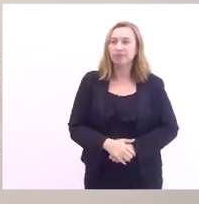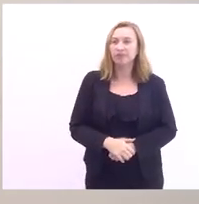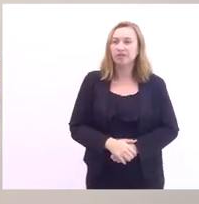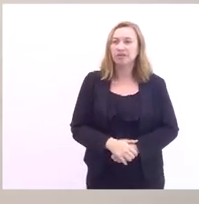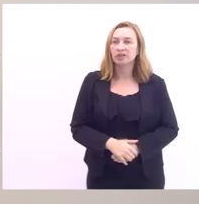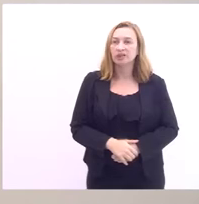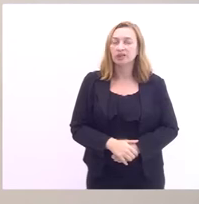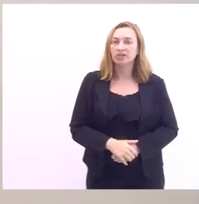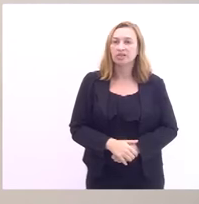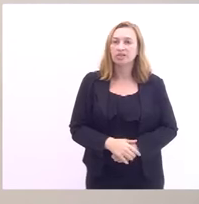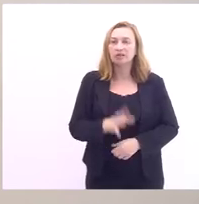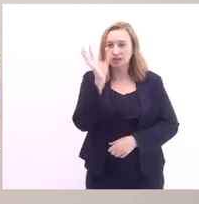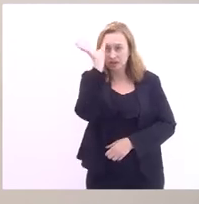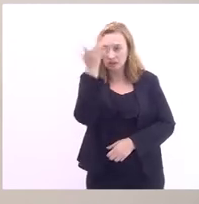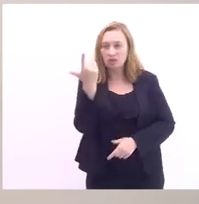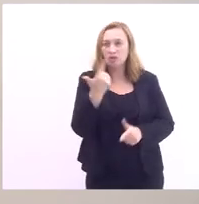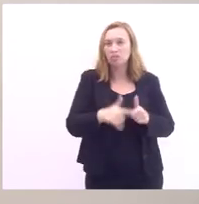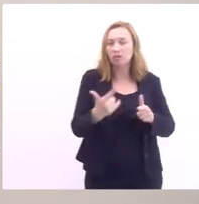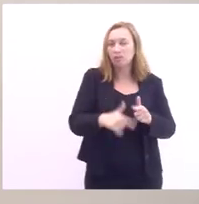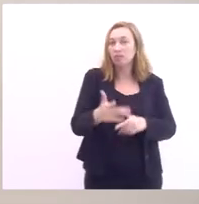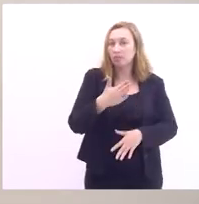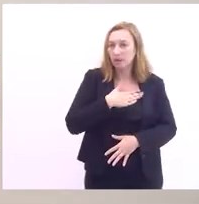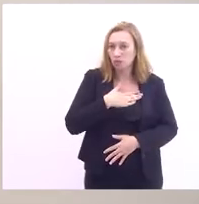Eu estive para resolver um problema meu.